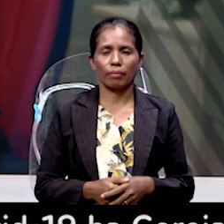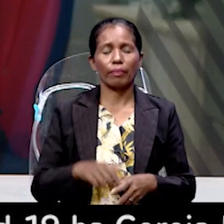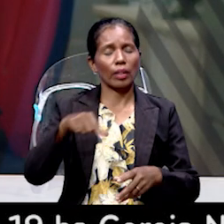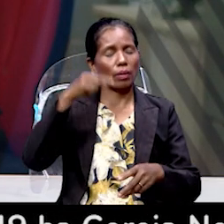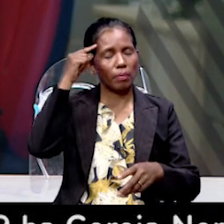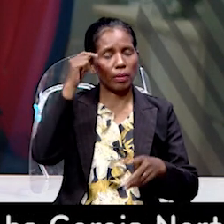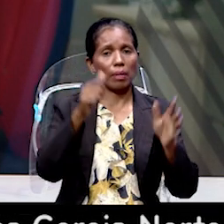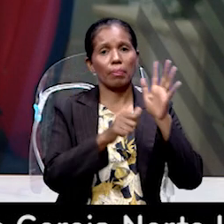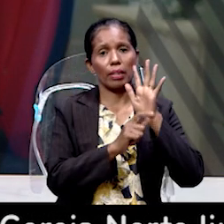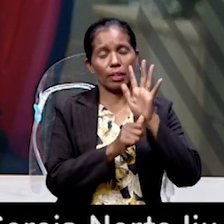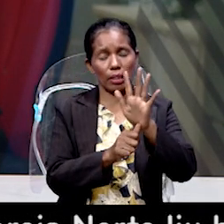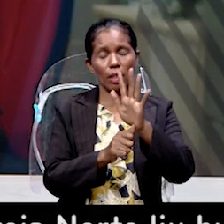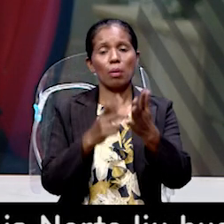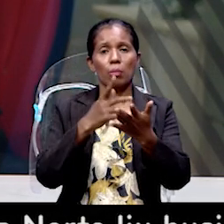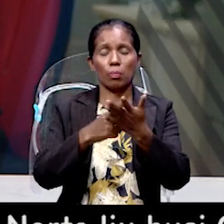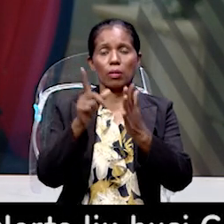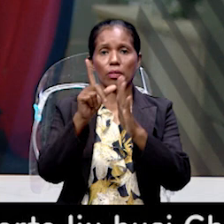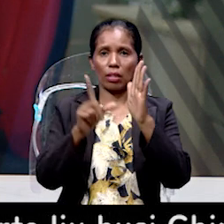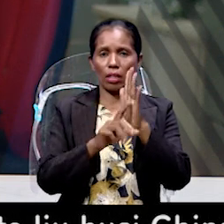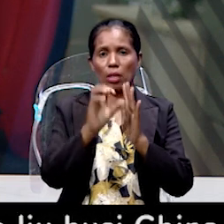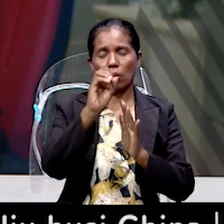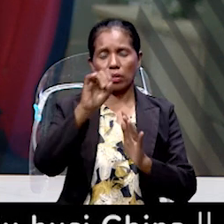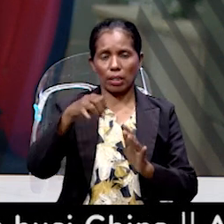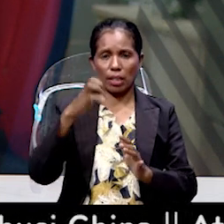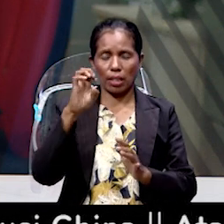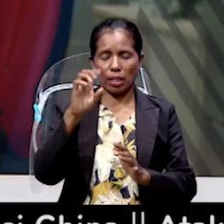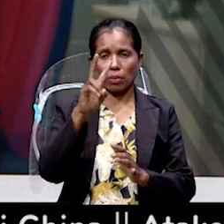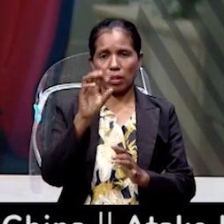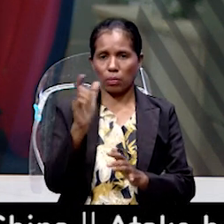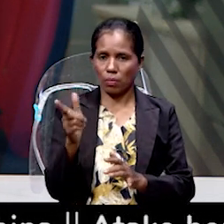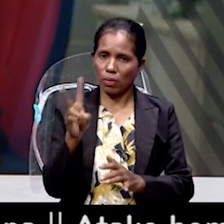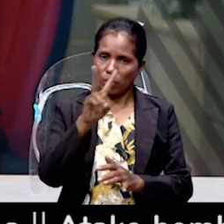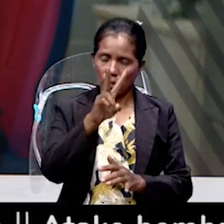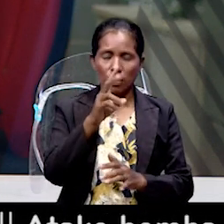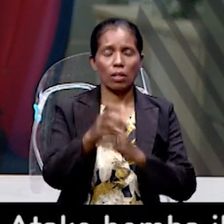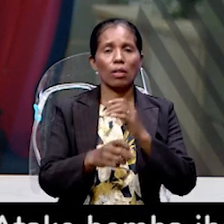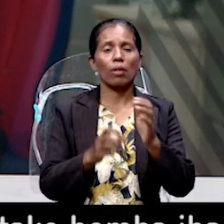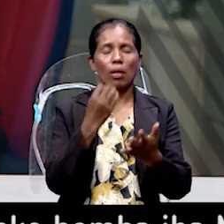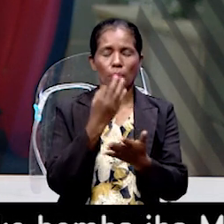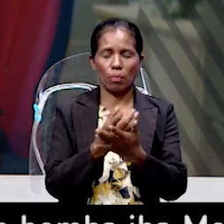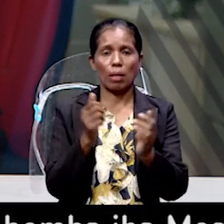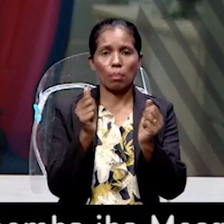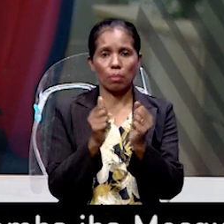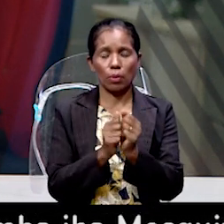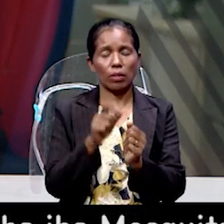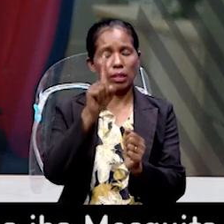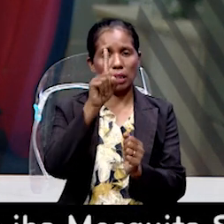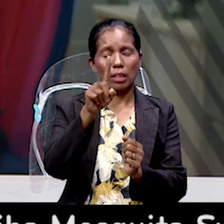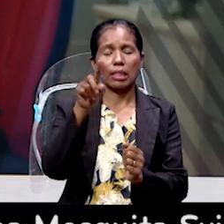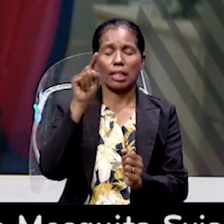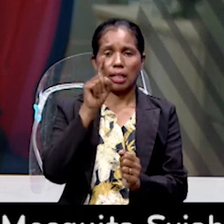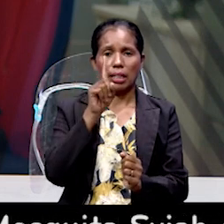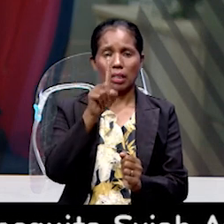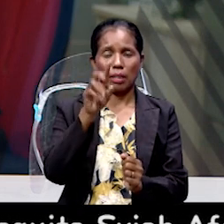Governo apresenta uma proposta de lei orçamento geral estado em rua ou nulo recém rua, o montante bilhão ideia.nem para o